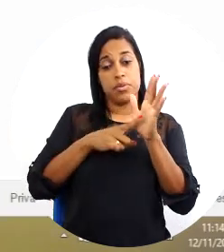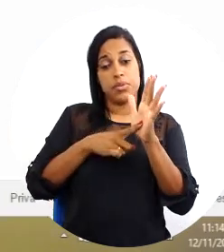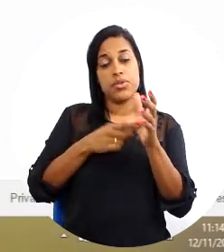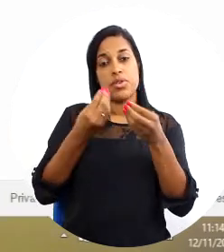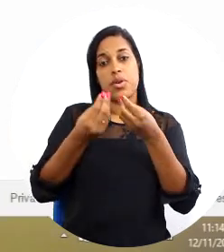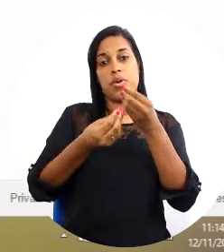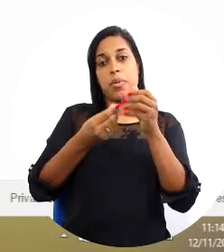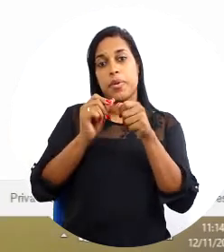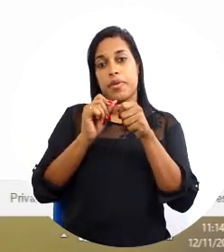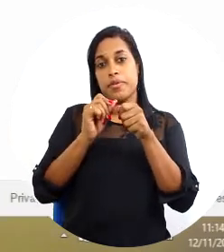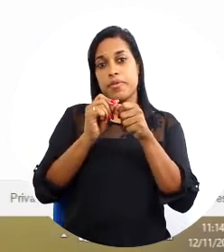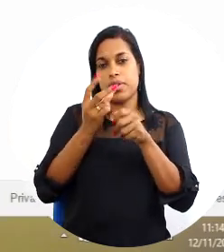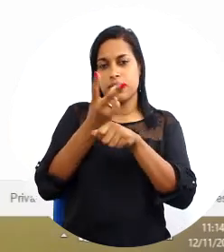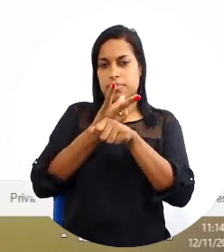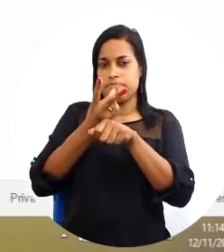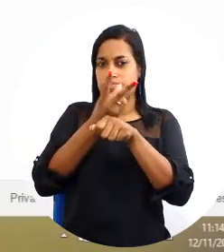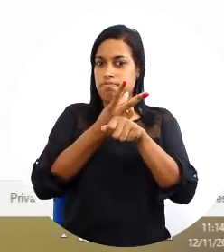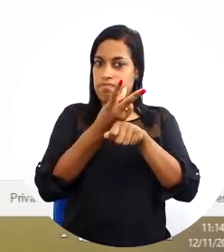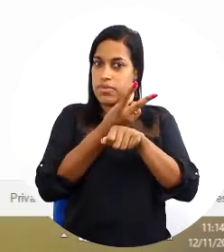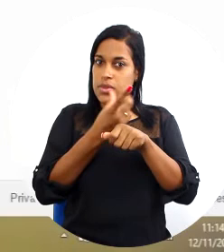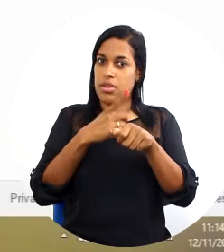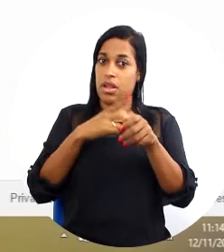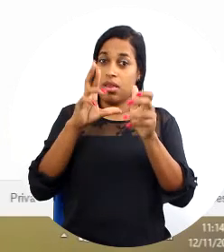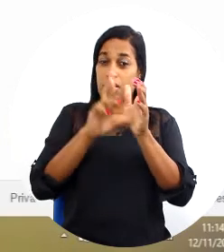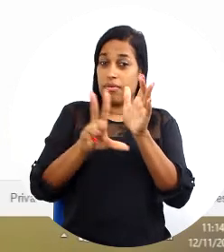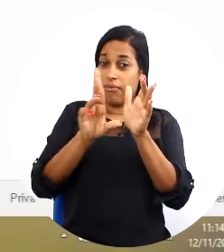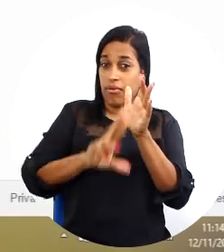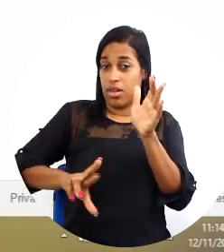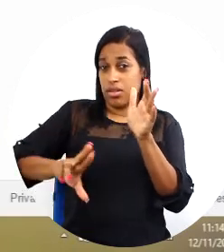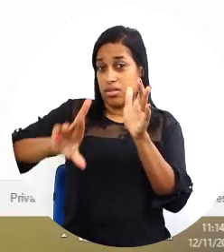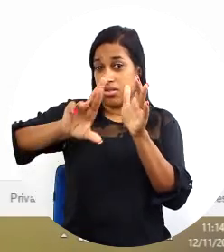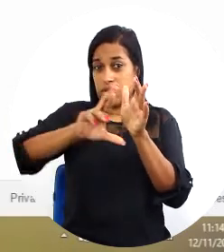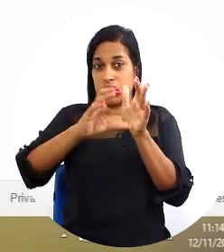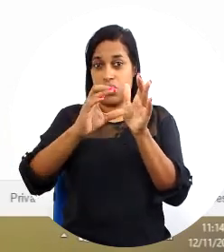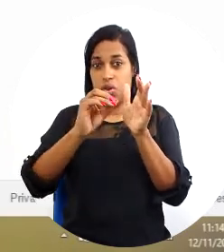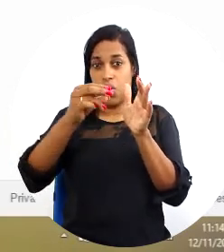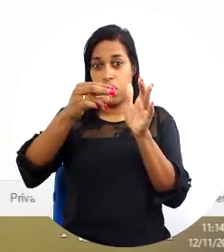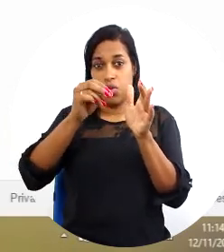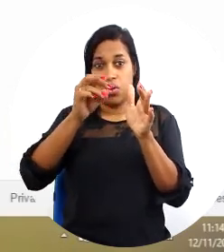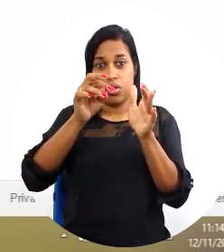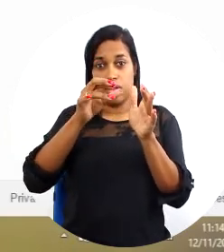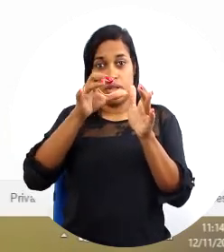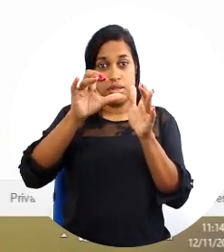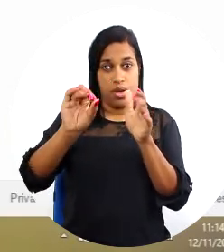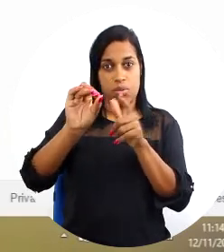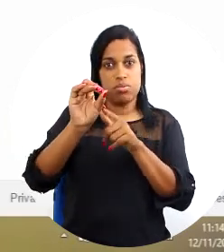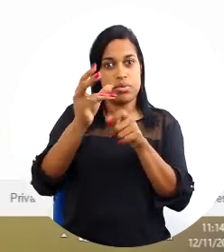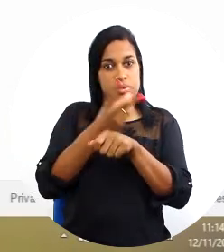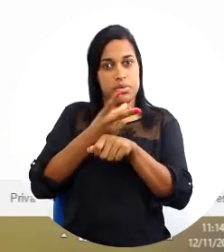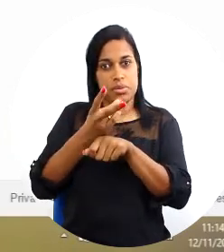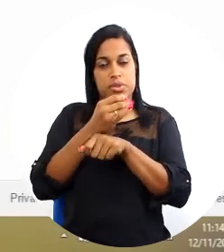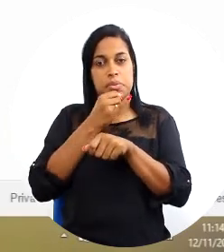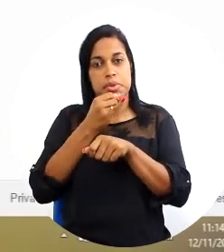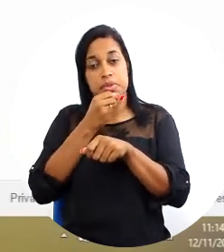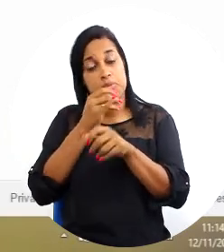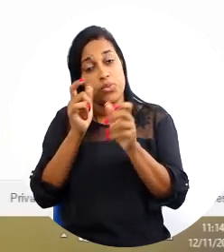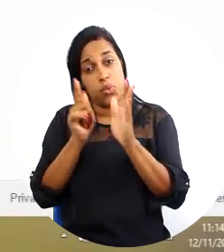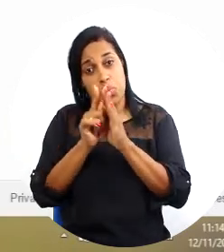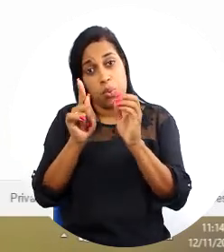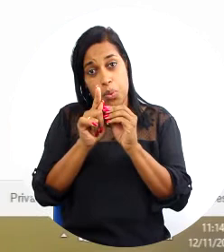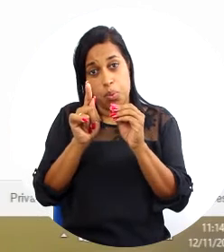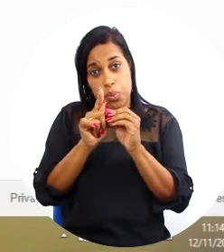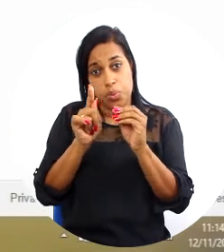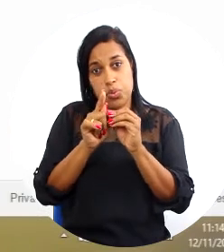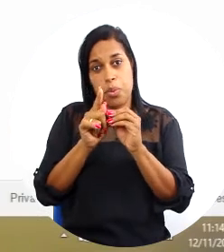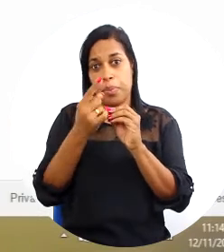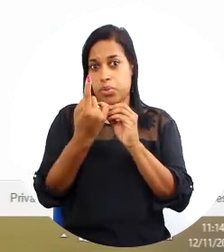agente site a busca não é como a gente tem diferentes com anotações quando nós fazemos a busca por exemplo no google por